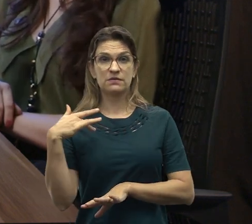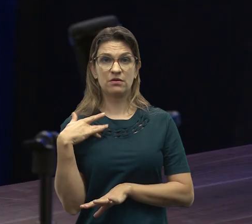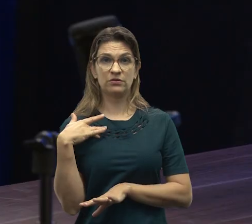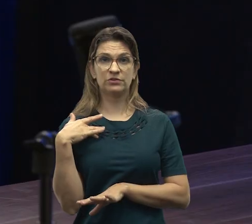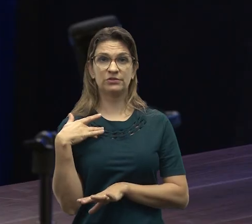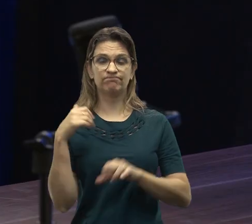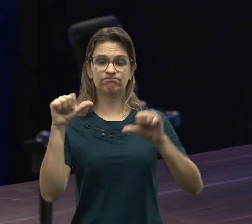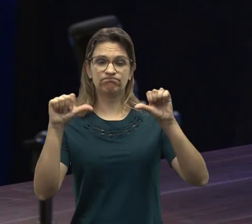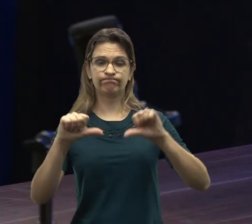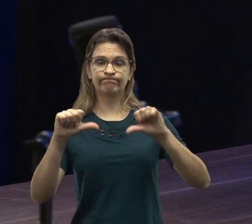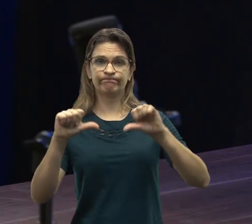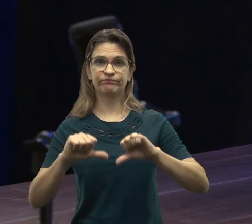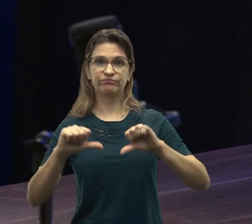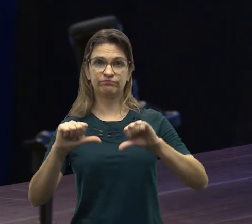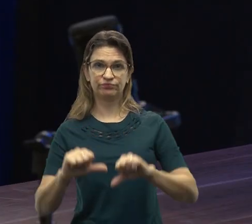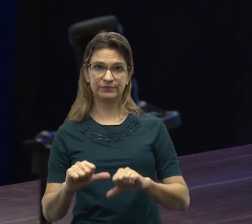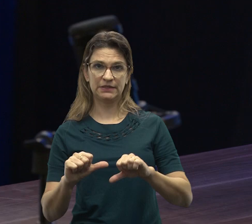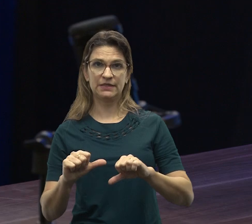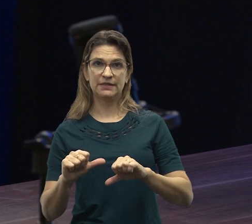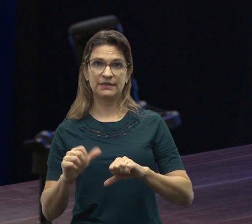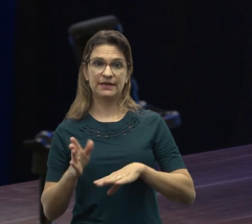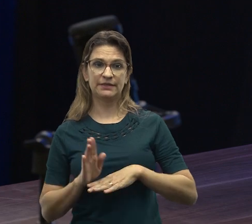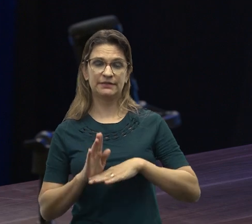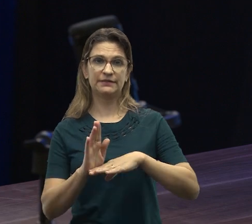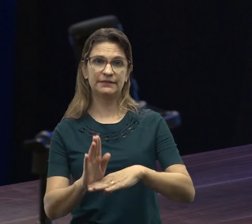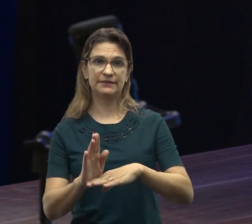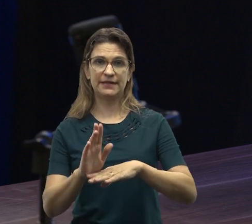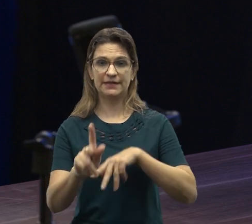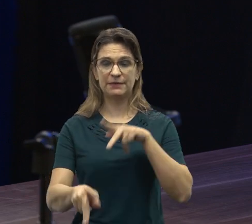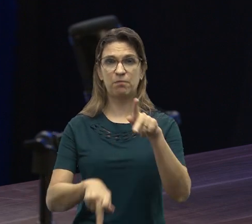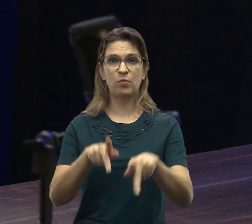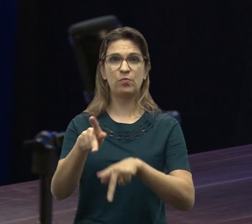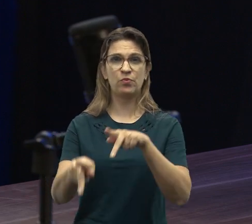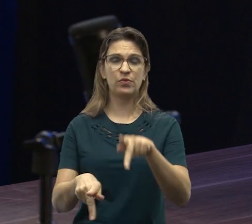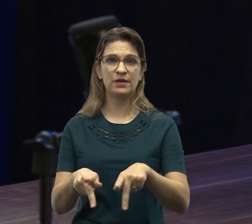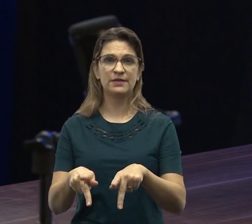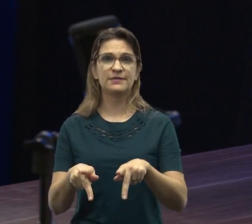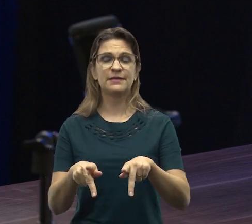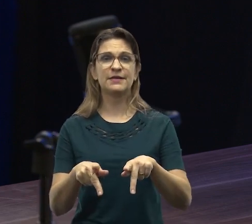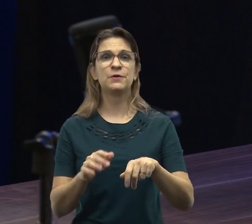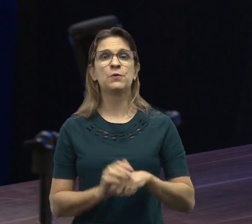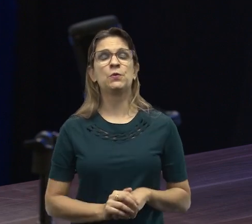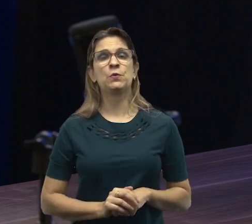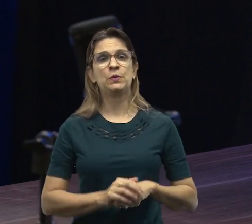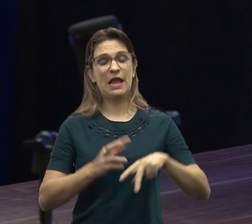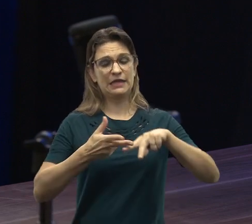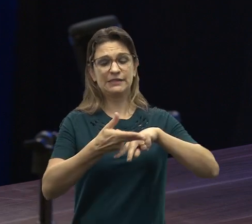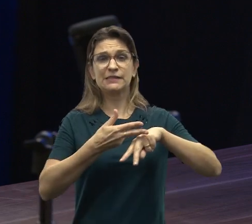de assistência, em termos de acesso à população às cirurgias eletivas, aos